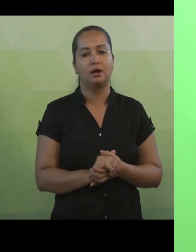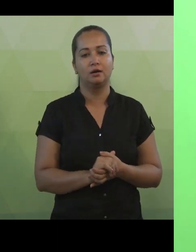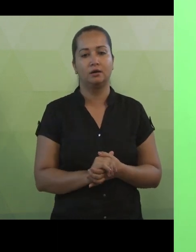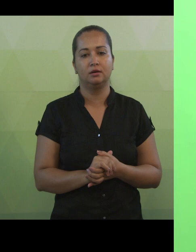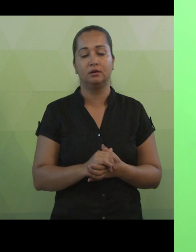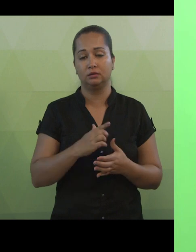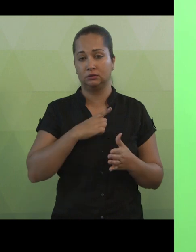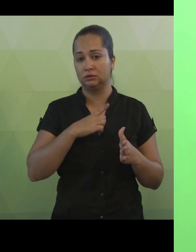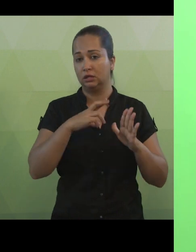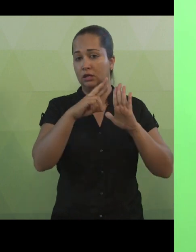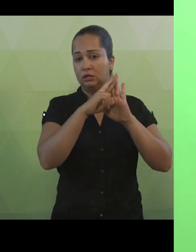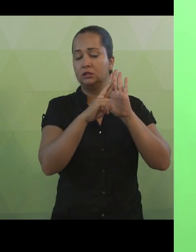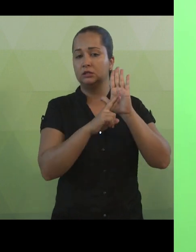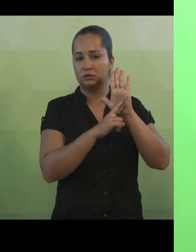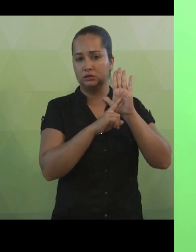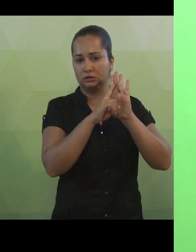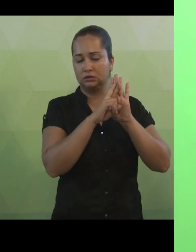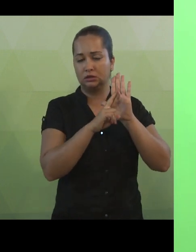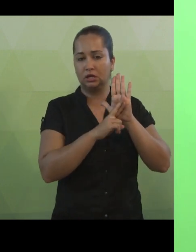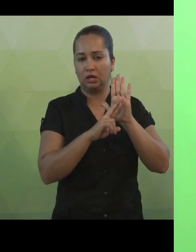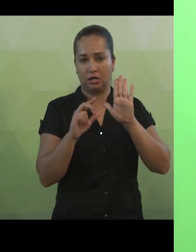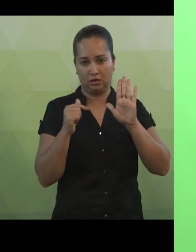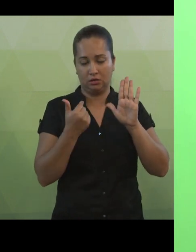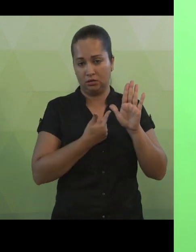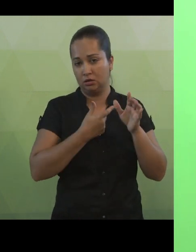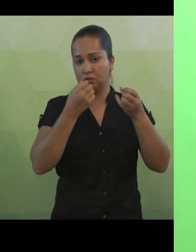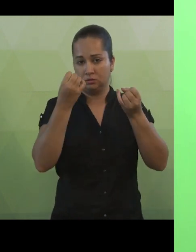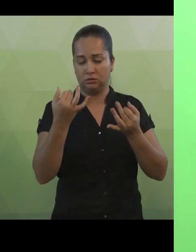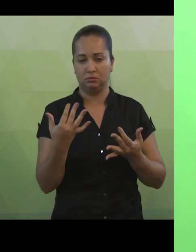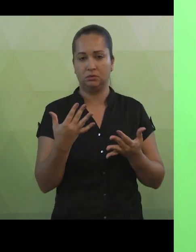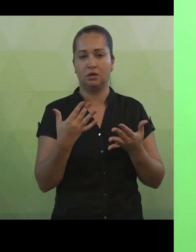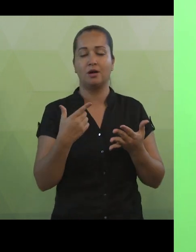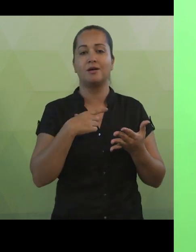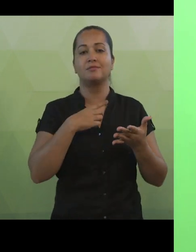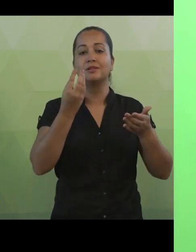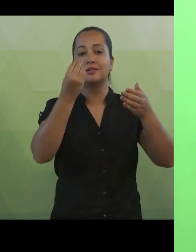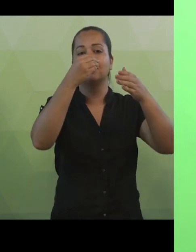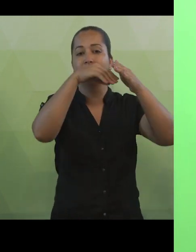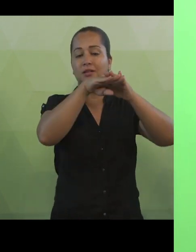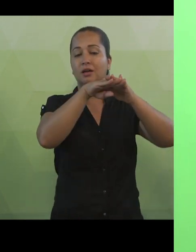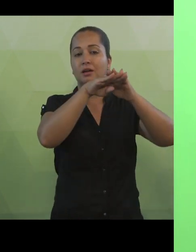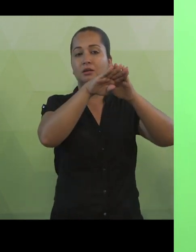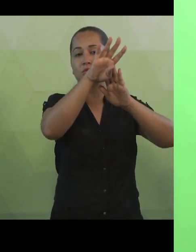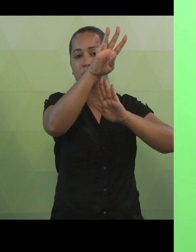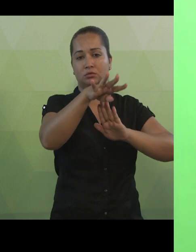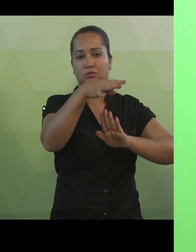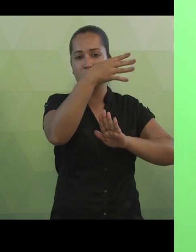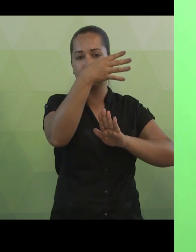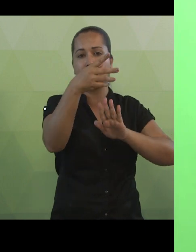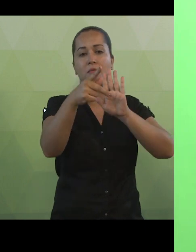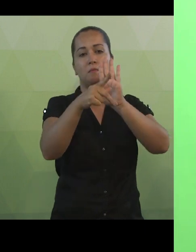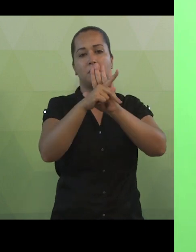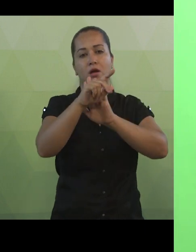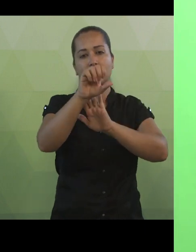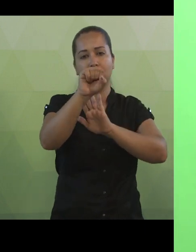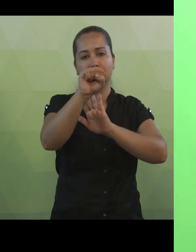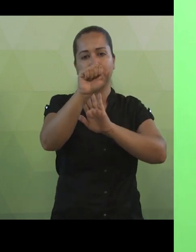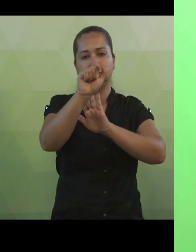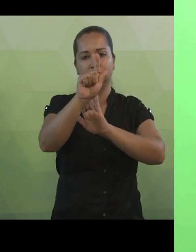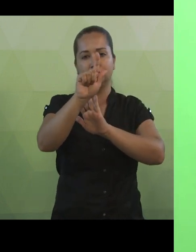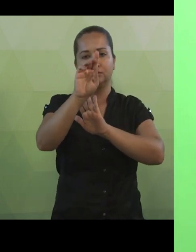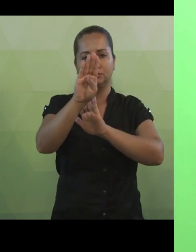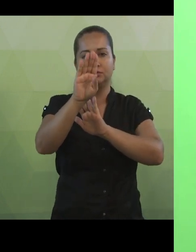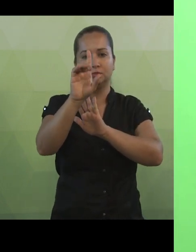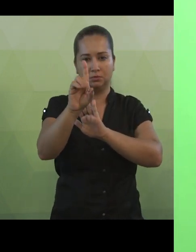que estamos discutindo, elas ficam armazenadas dentro das tabelas do catálogo do SGBD. Essas restrições